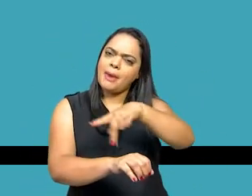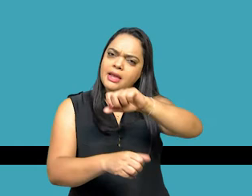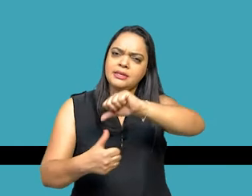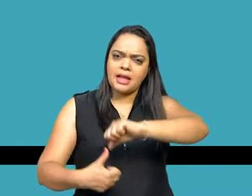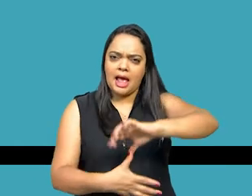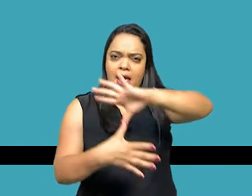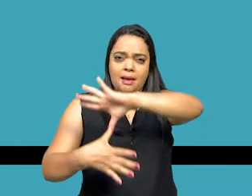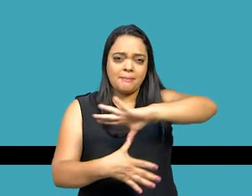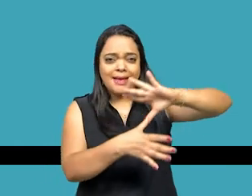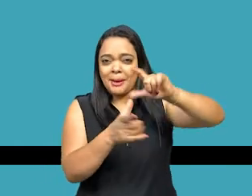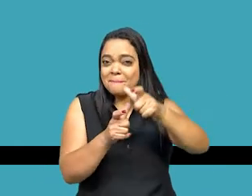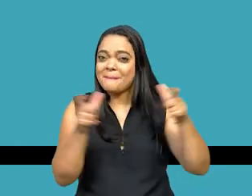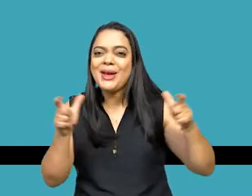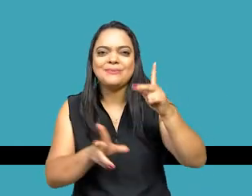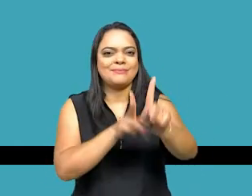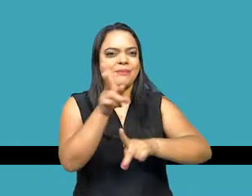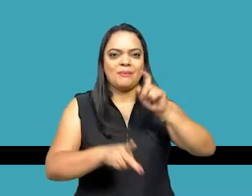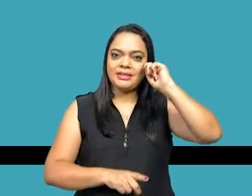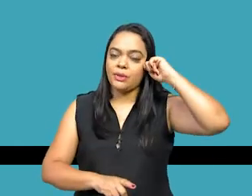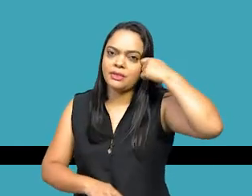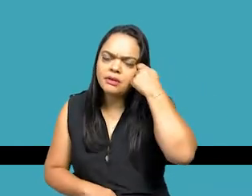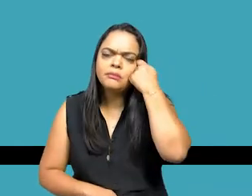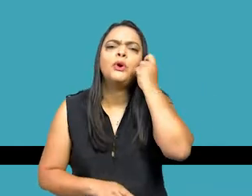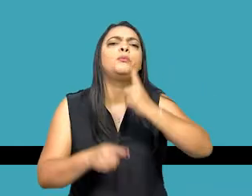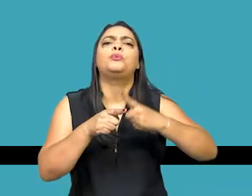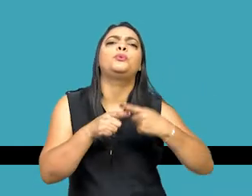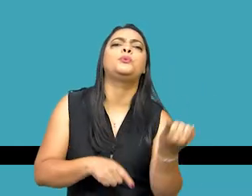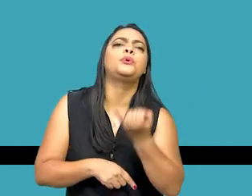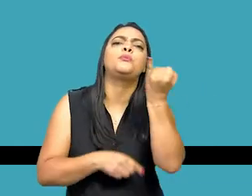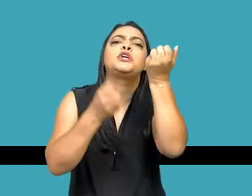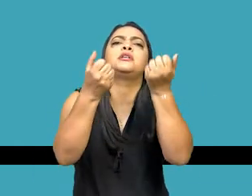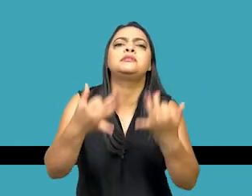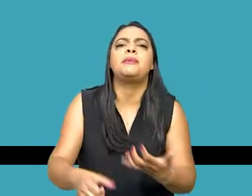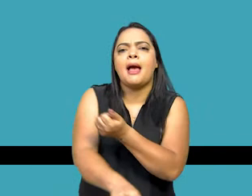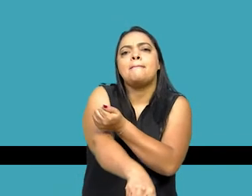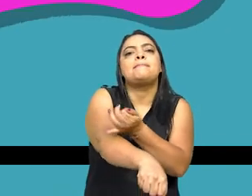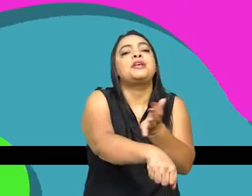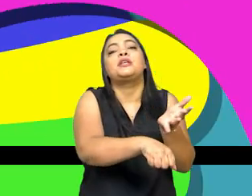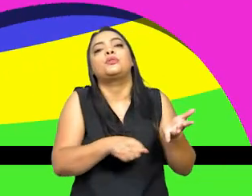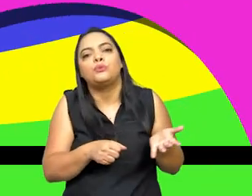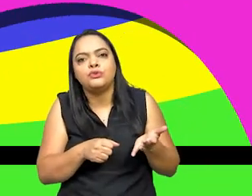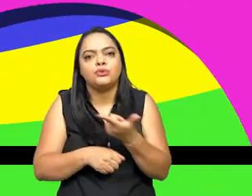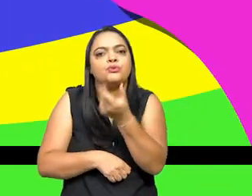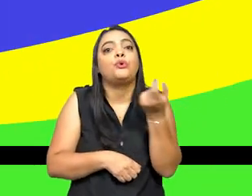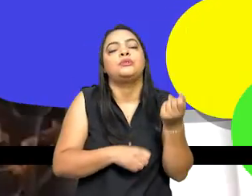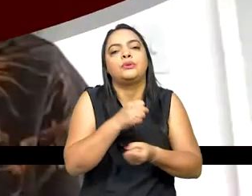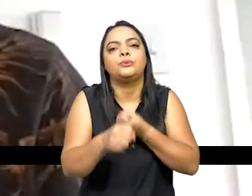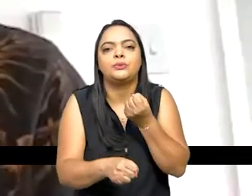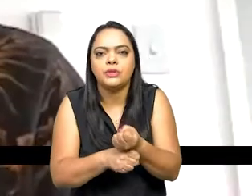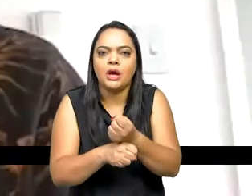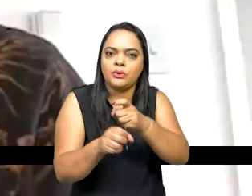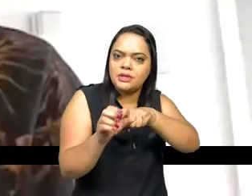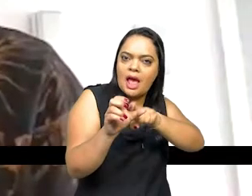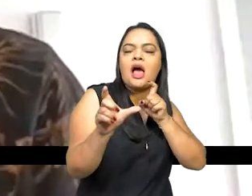na América? Qual é a importância de falar da branquitude nesses 200 anos de independência do Brasil? A